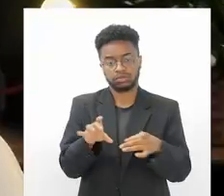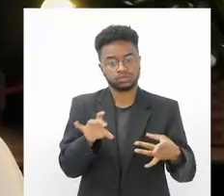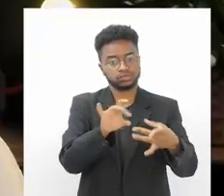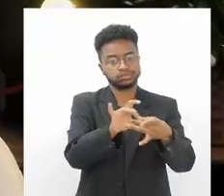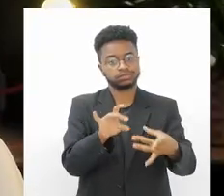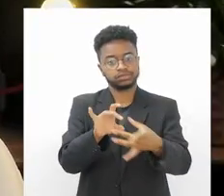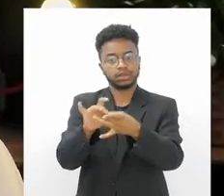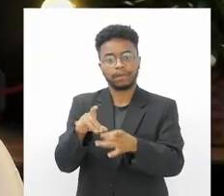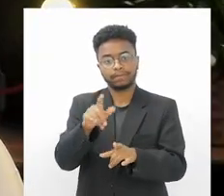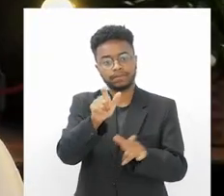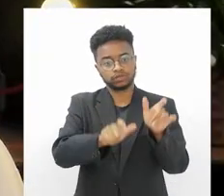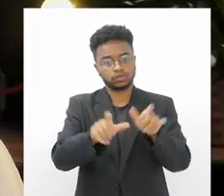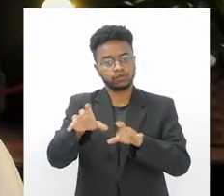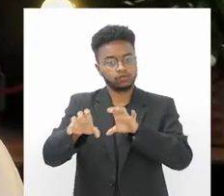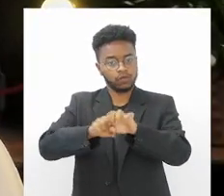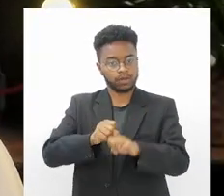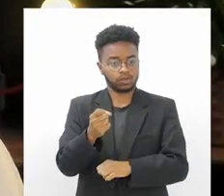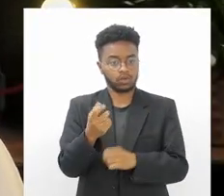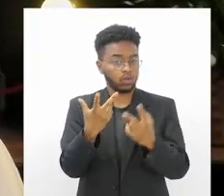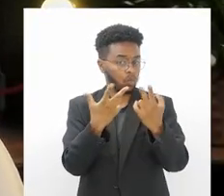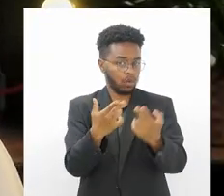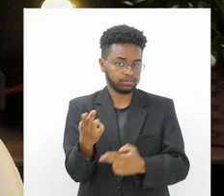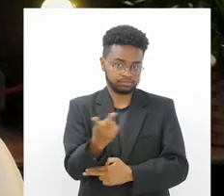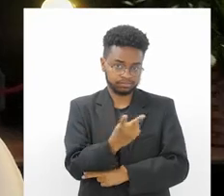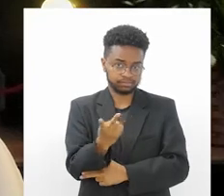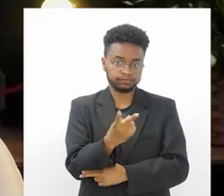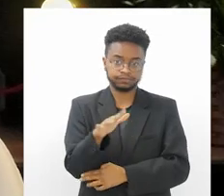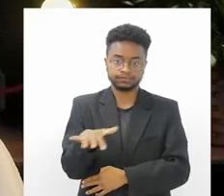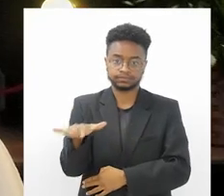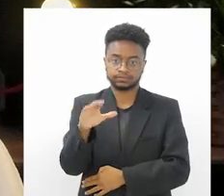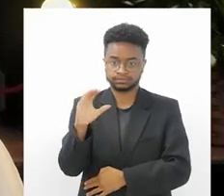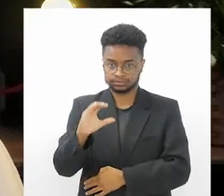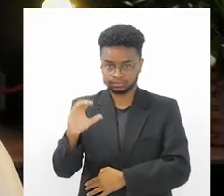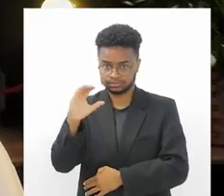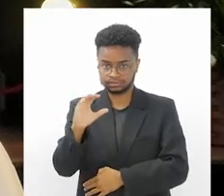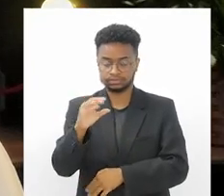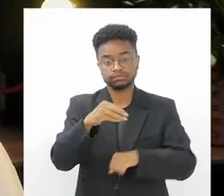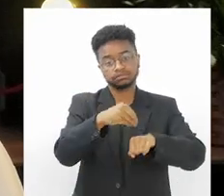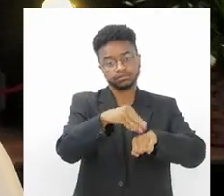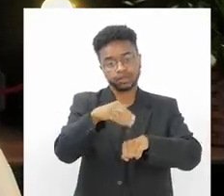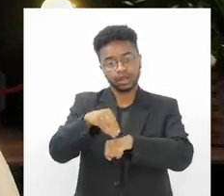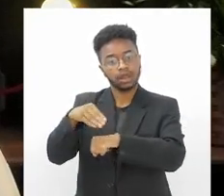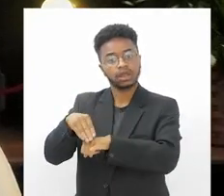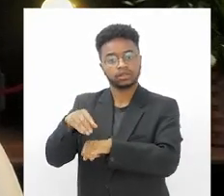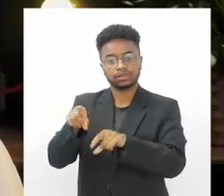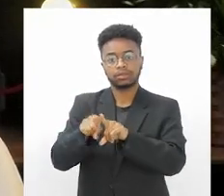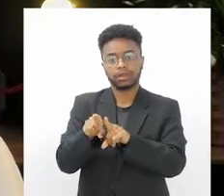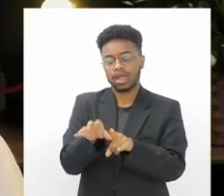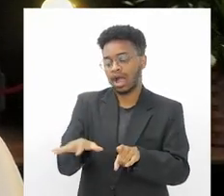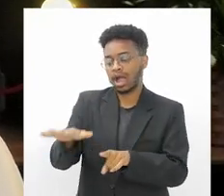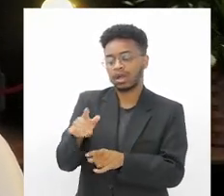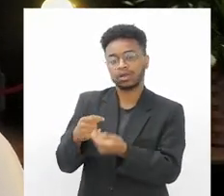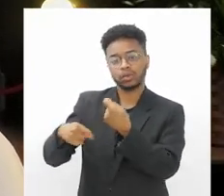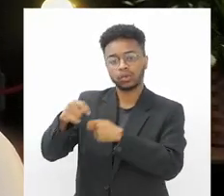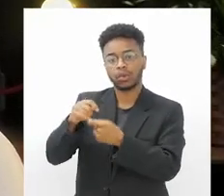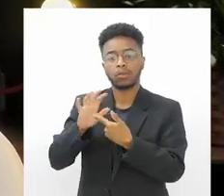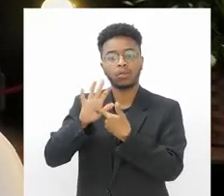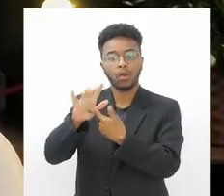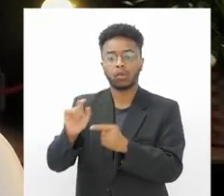com pessoas capacitadas aí como vocês, na área científica, passam também para a área